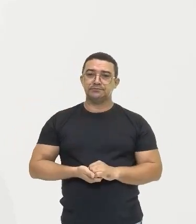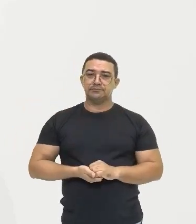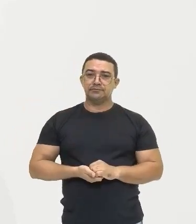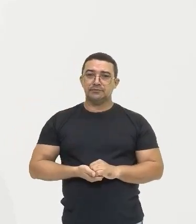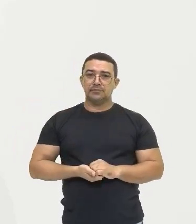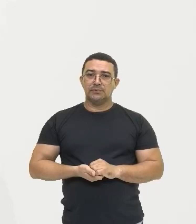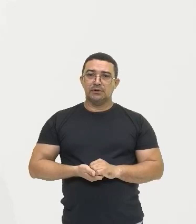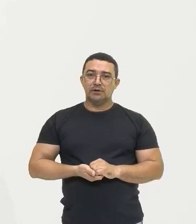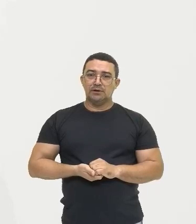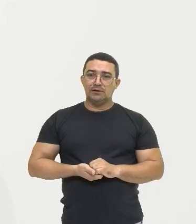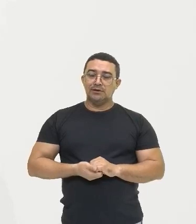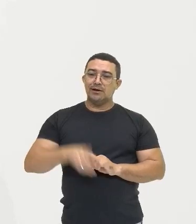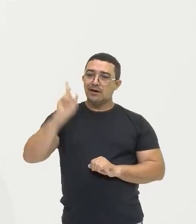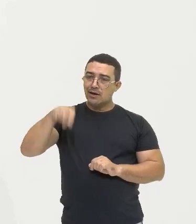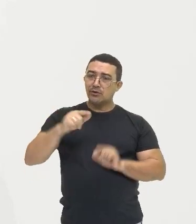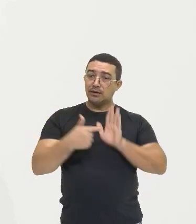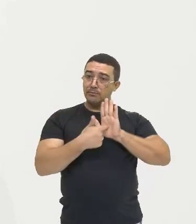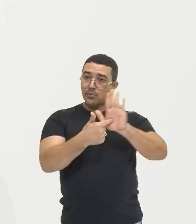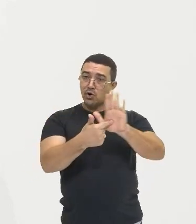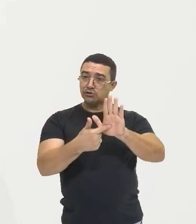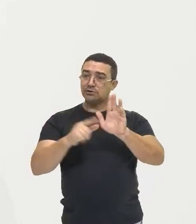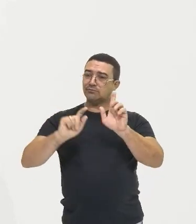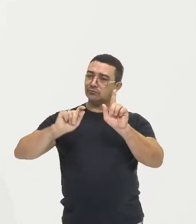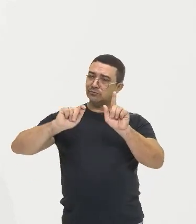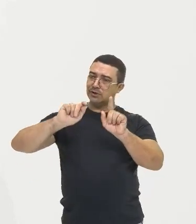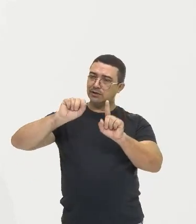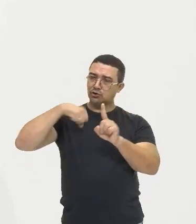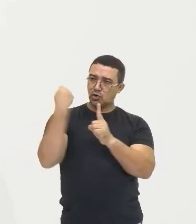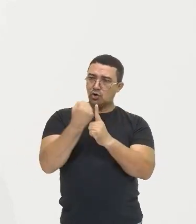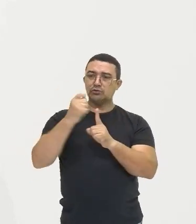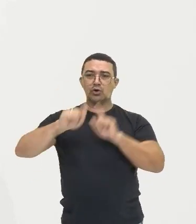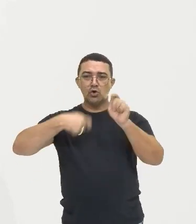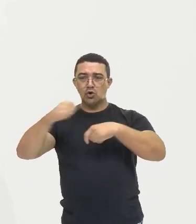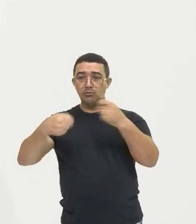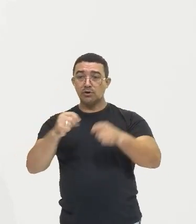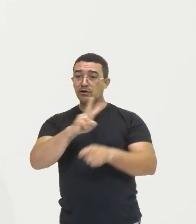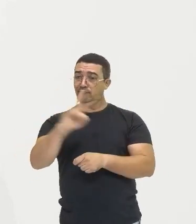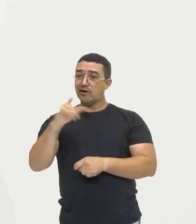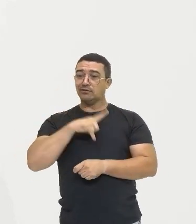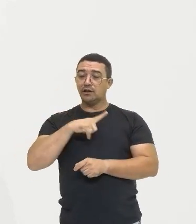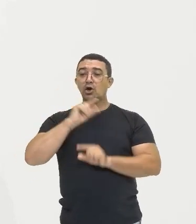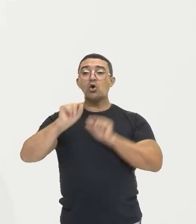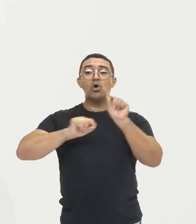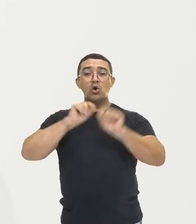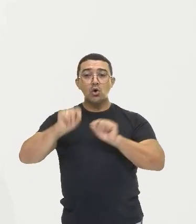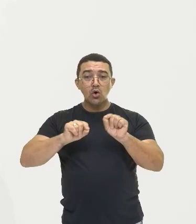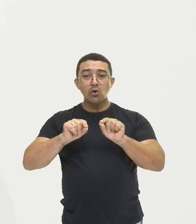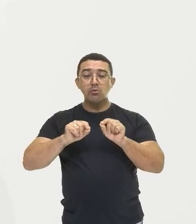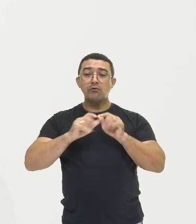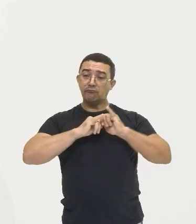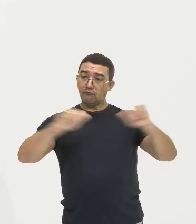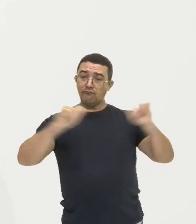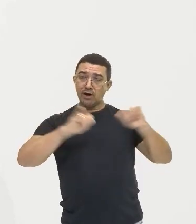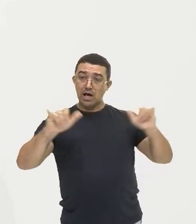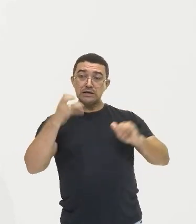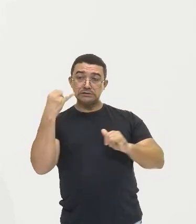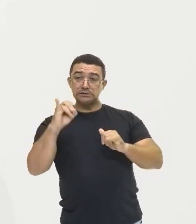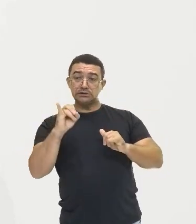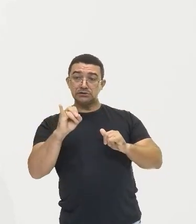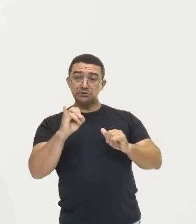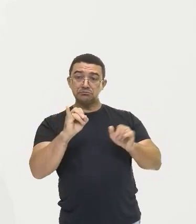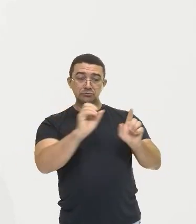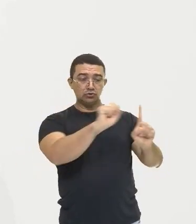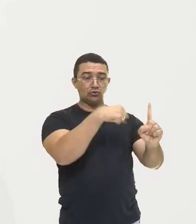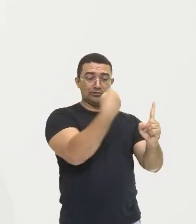através dos indicadores socioeconômicos que nós teremos como fazer, como afirmar se uma